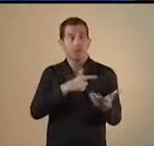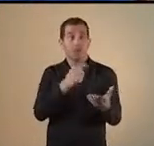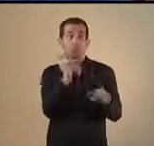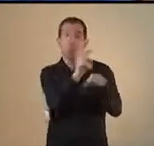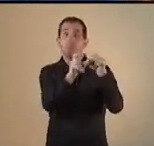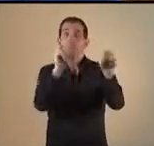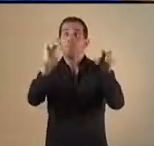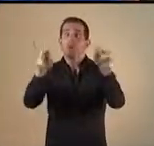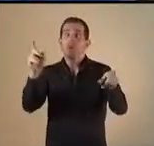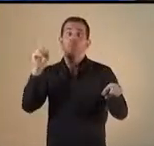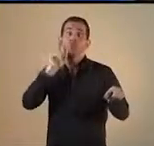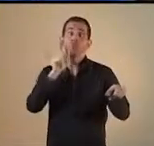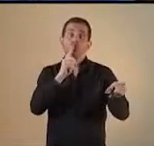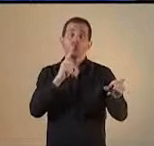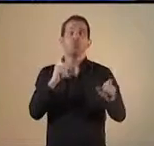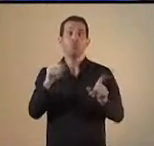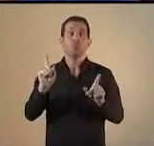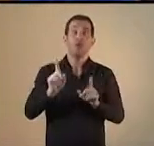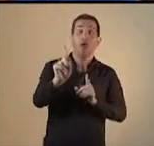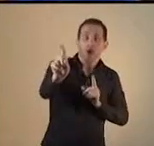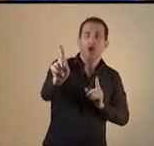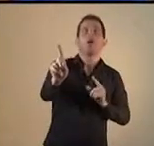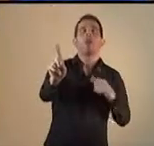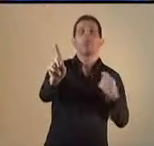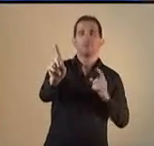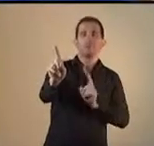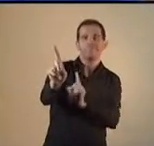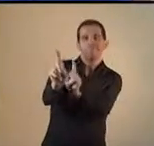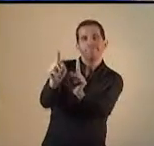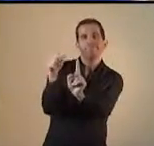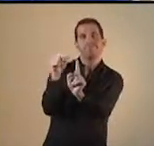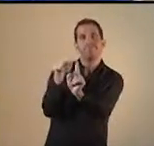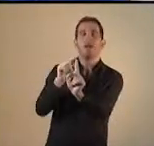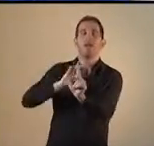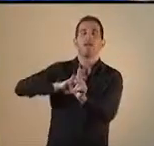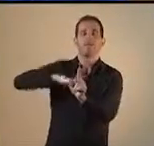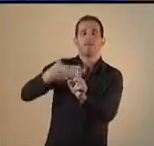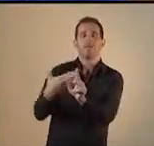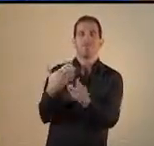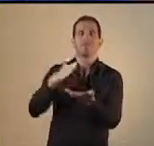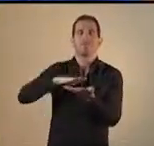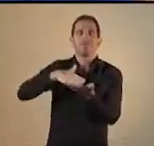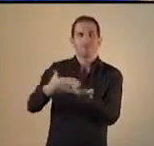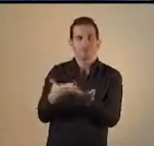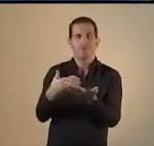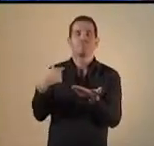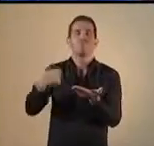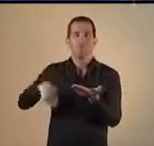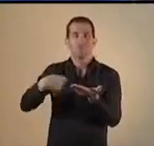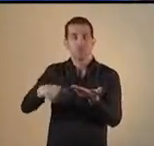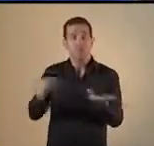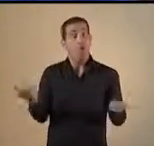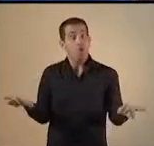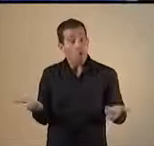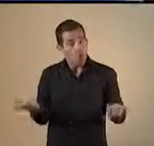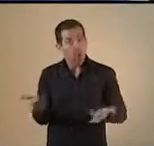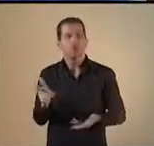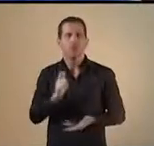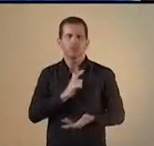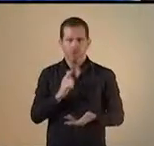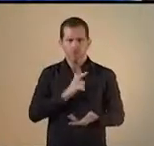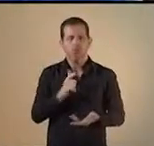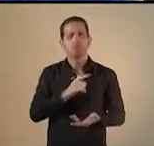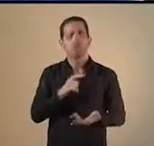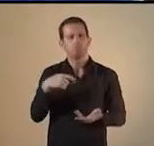com esses espaços que os surdos estão conquistando, automaticamente é preciso a presença de intérpretes. Então, hoje há um movimento de